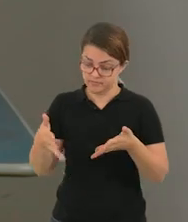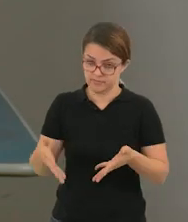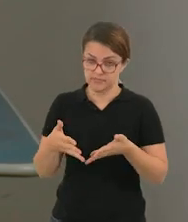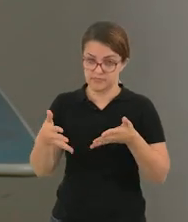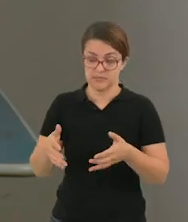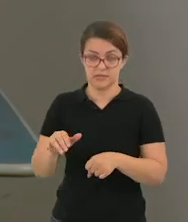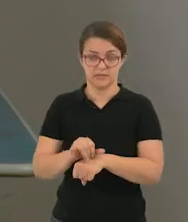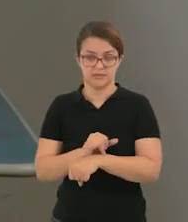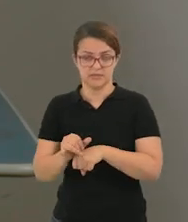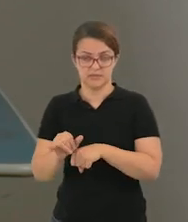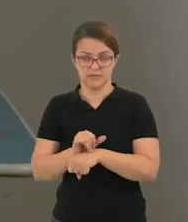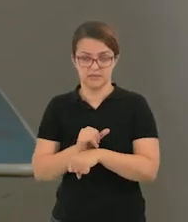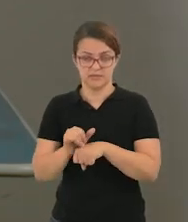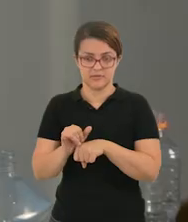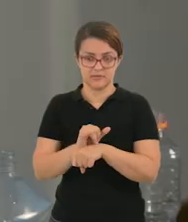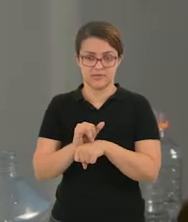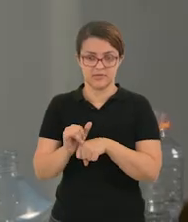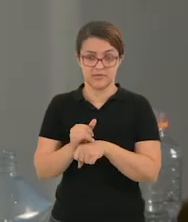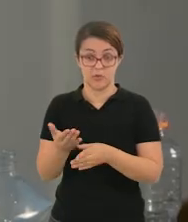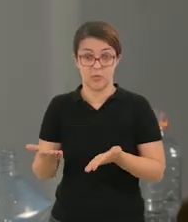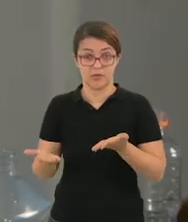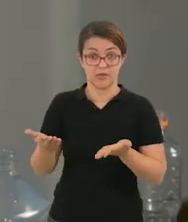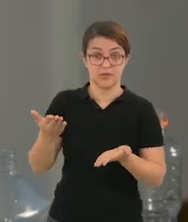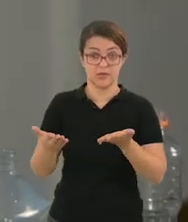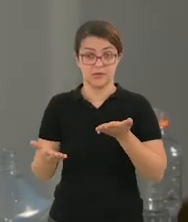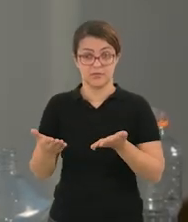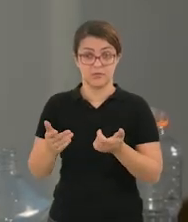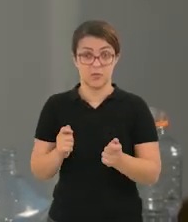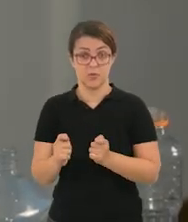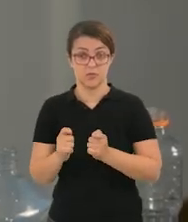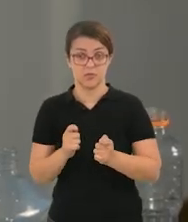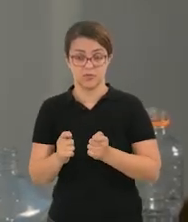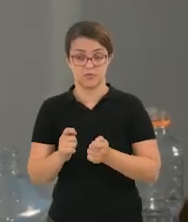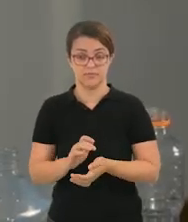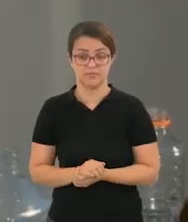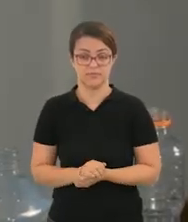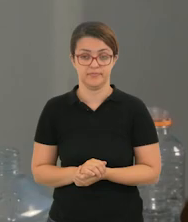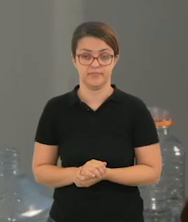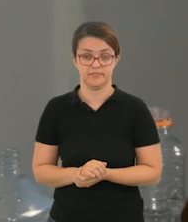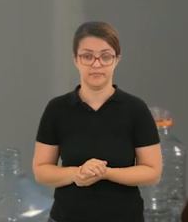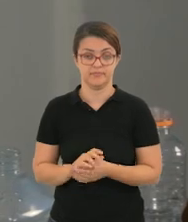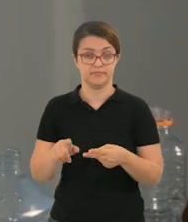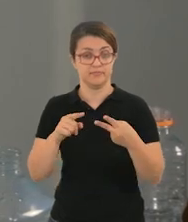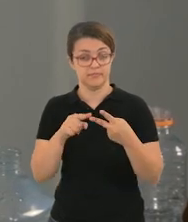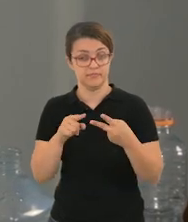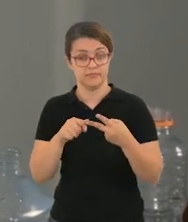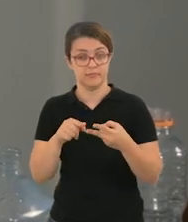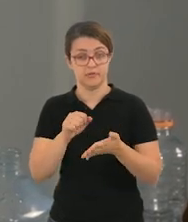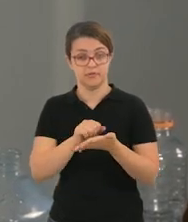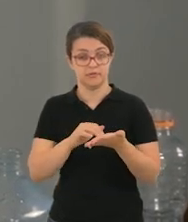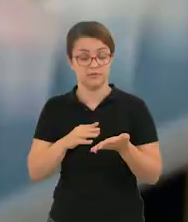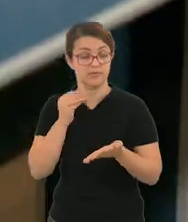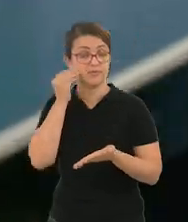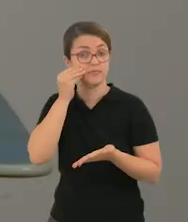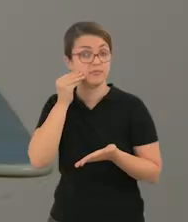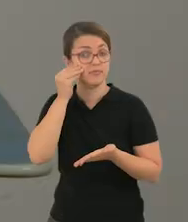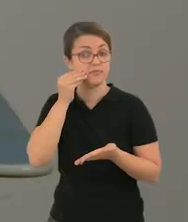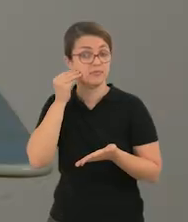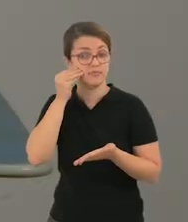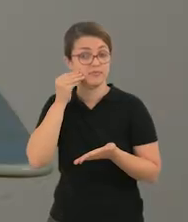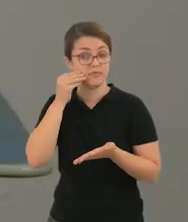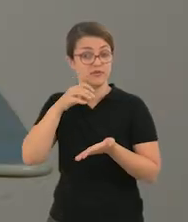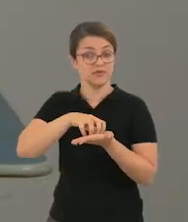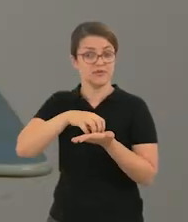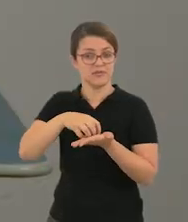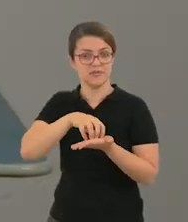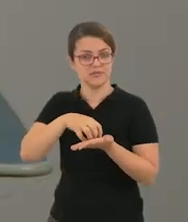o controle do assopro. A segunda proposta é o experimento da gelatina com brinquedos. Então vocês vão fazer a